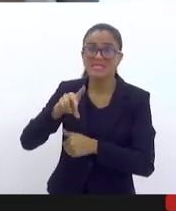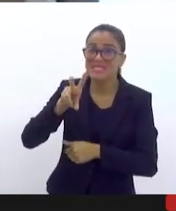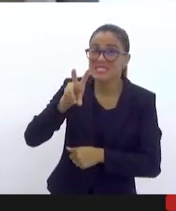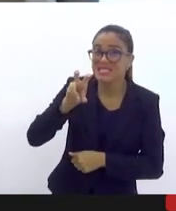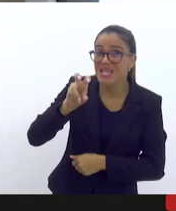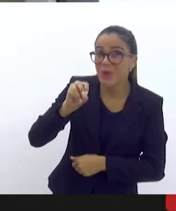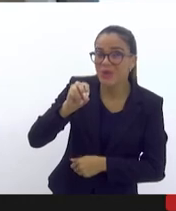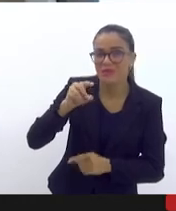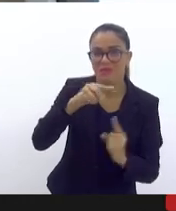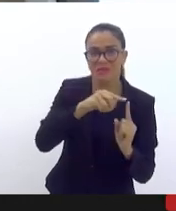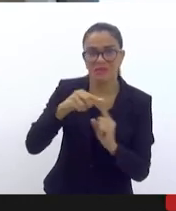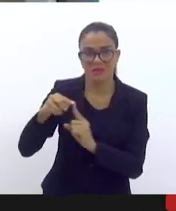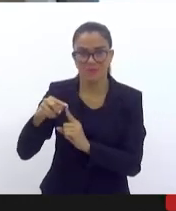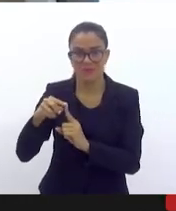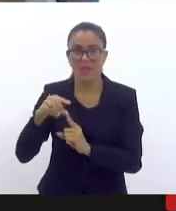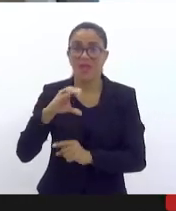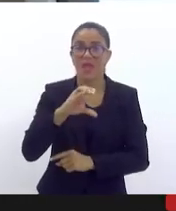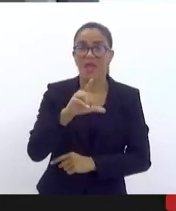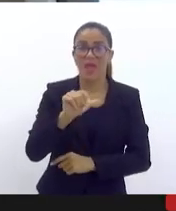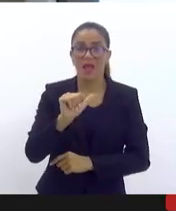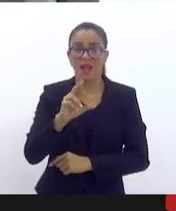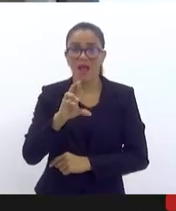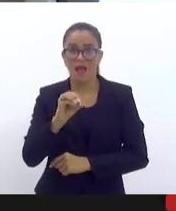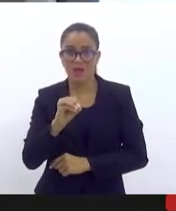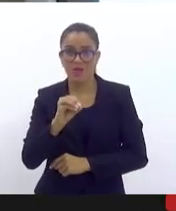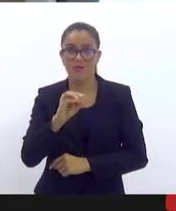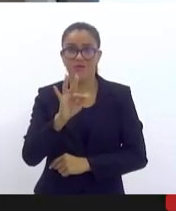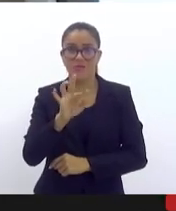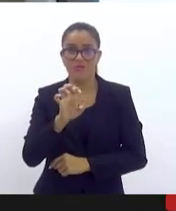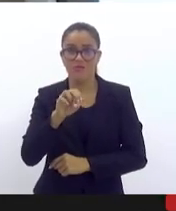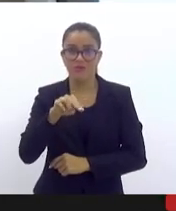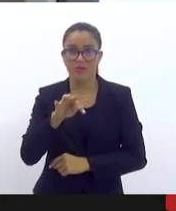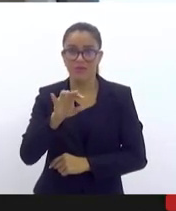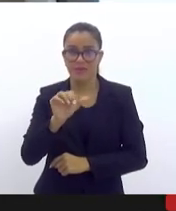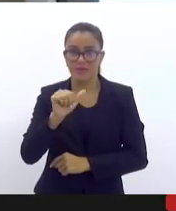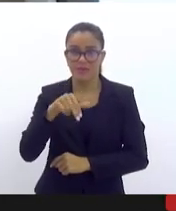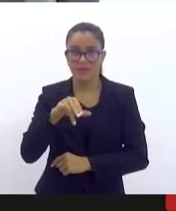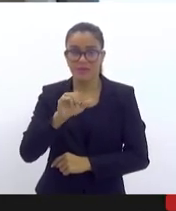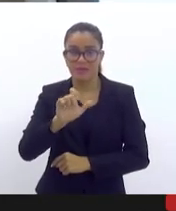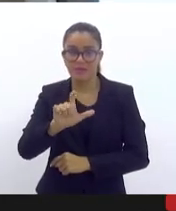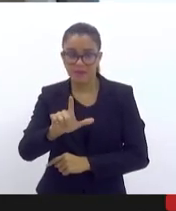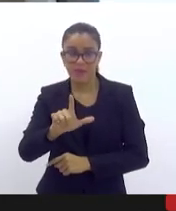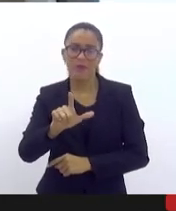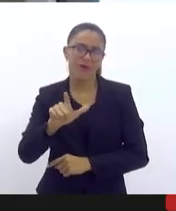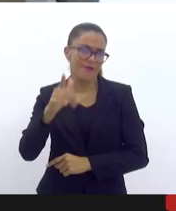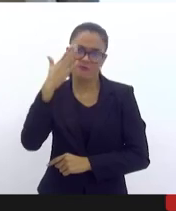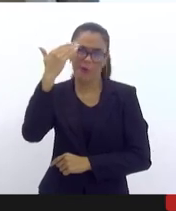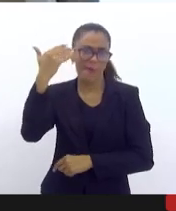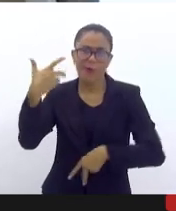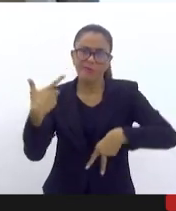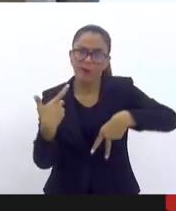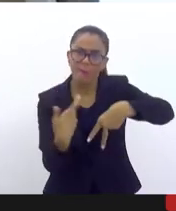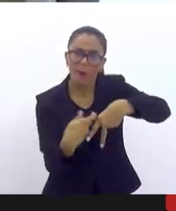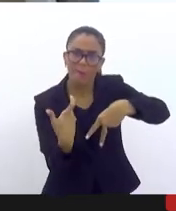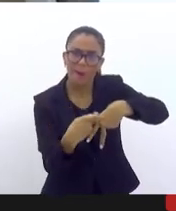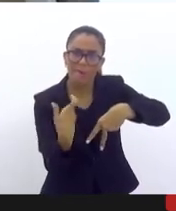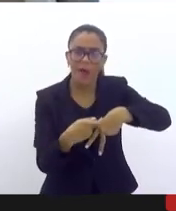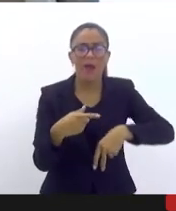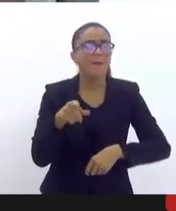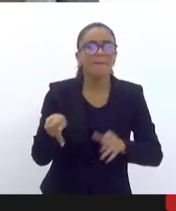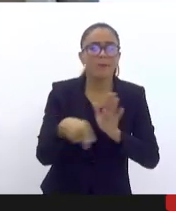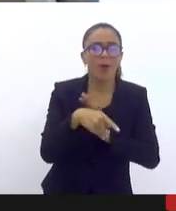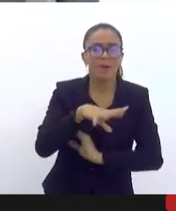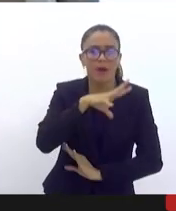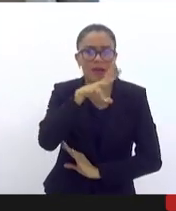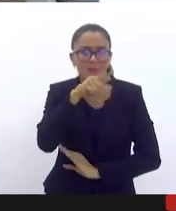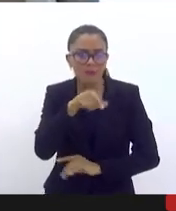existe o cara fentanil que é o fentanil que é o famoso anestésico para bicho para